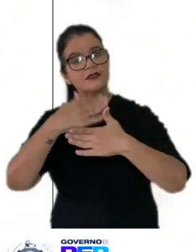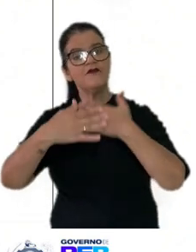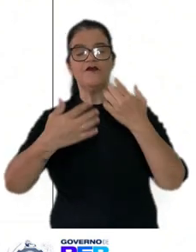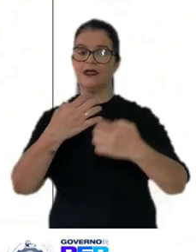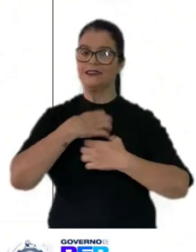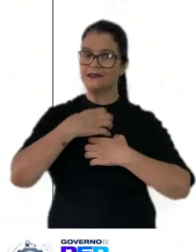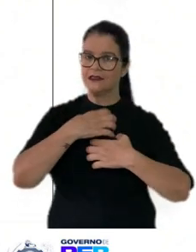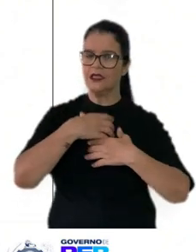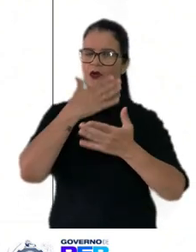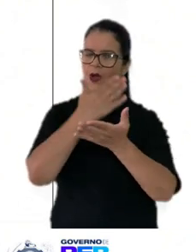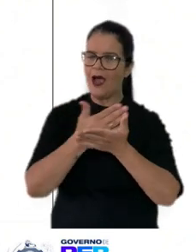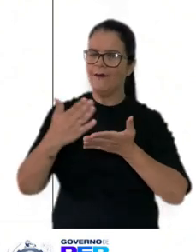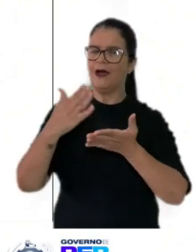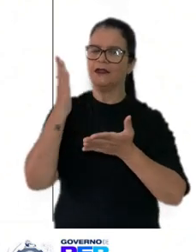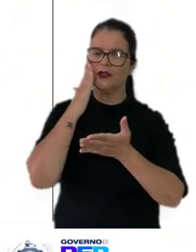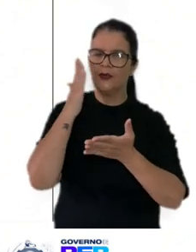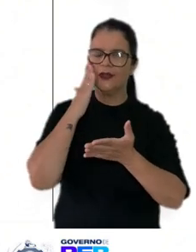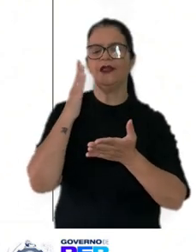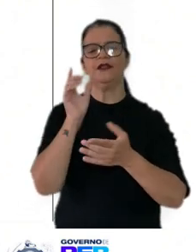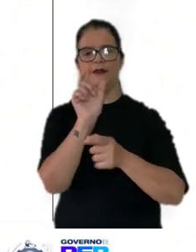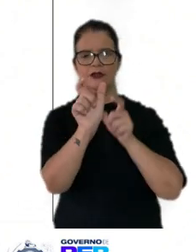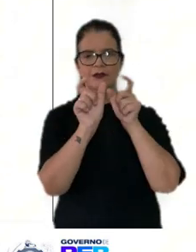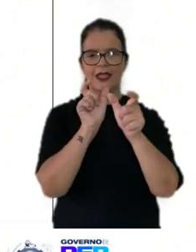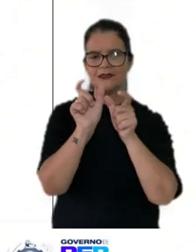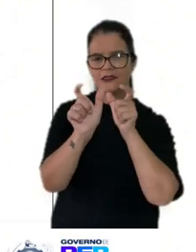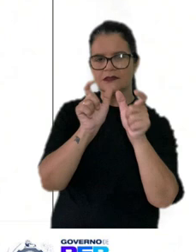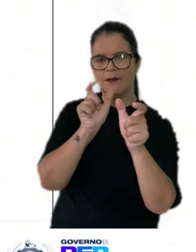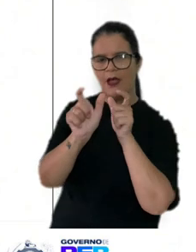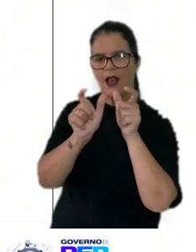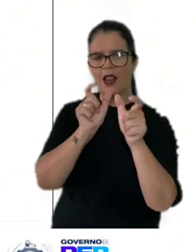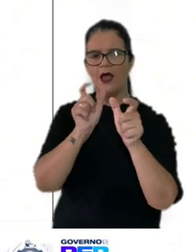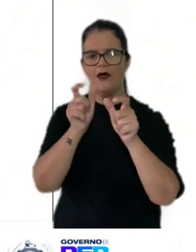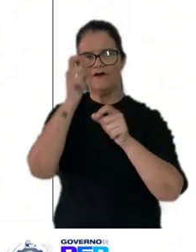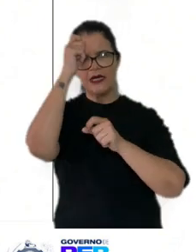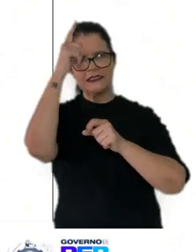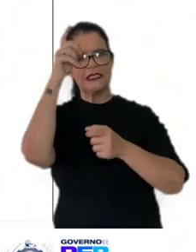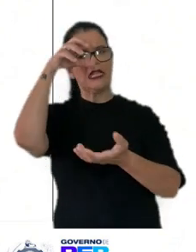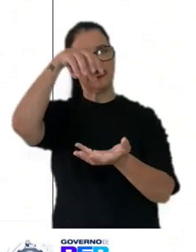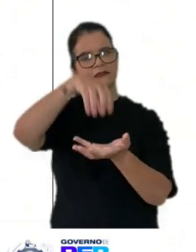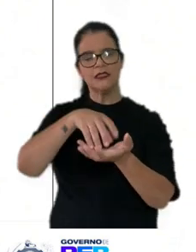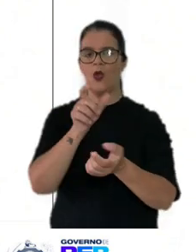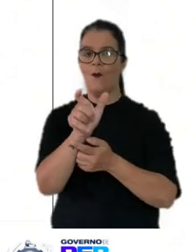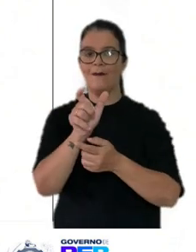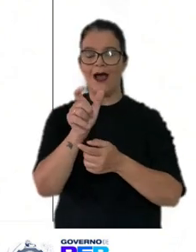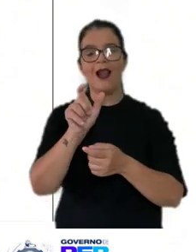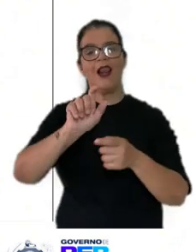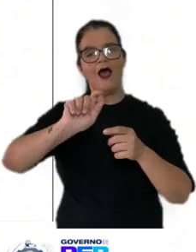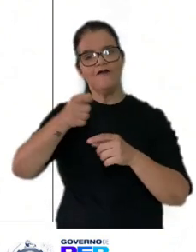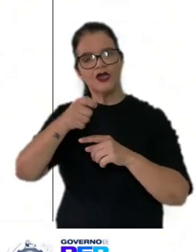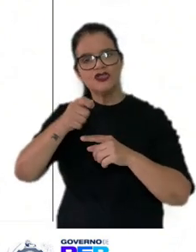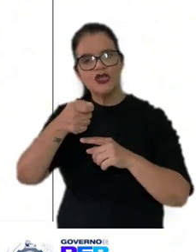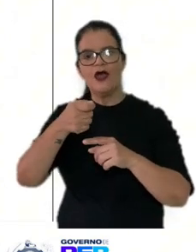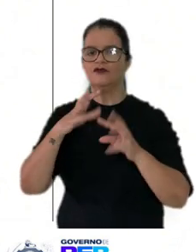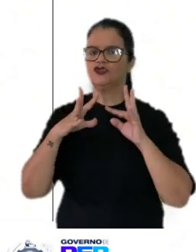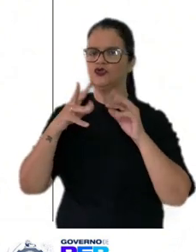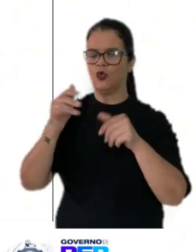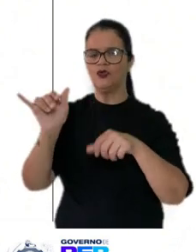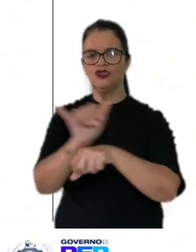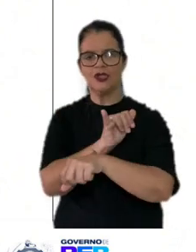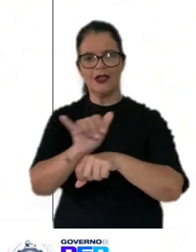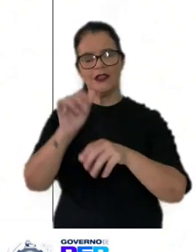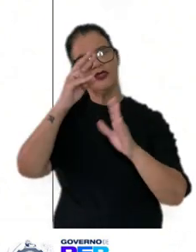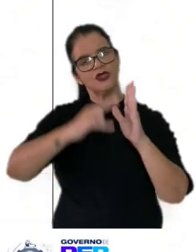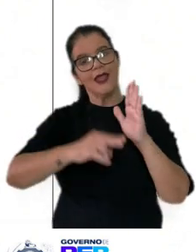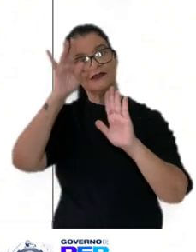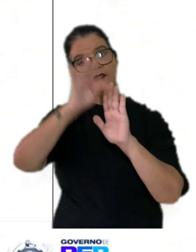entendimento dessas palavras né ideia central palavras chaves tudo é estratégia de leitura esse texto possui